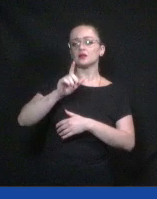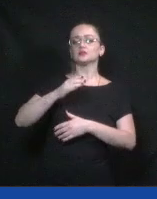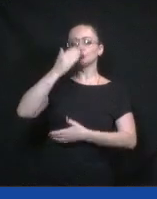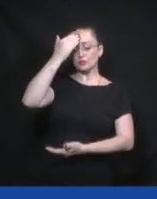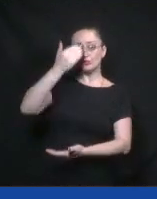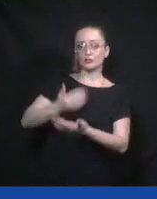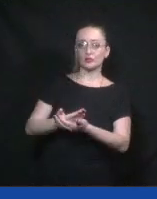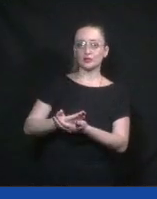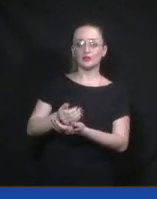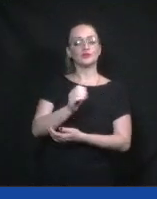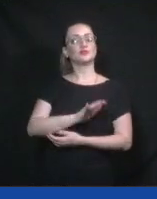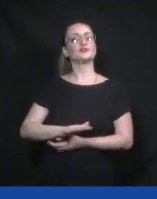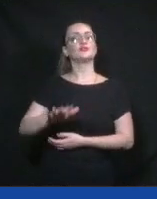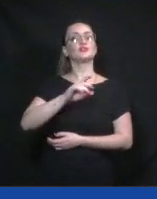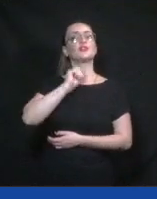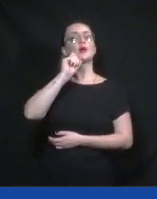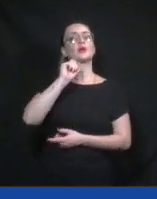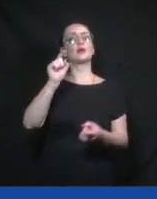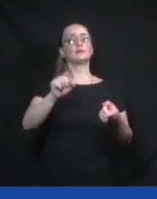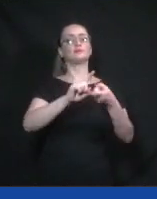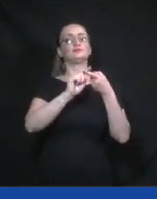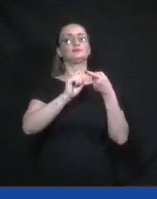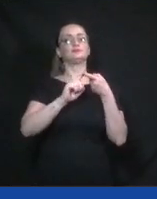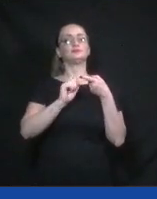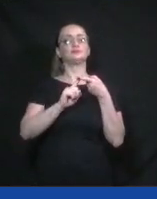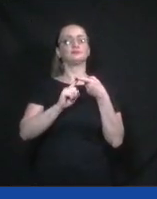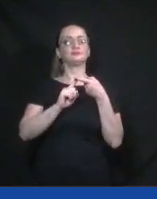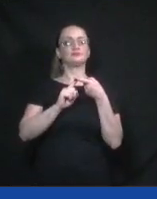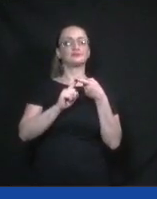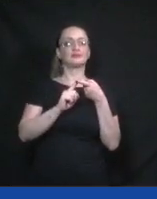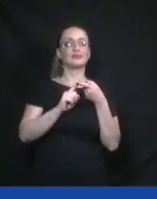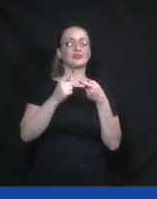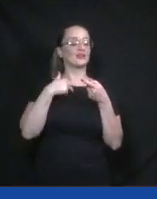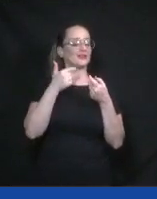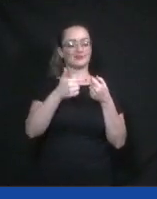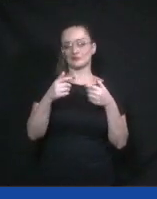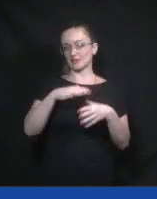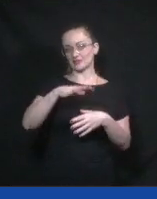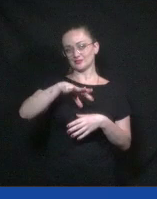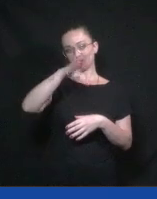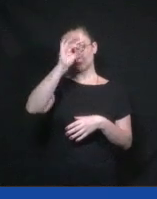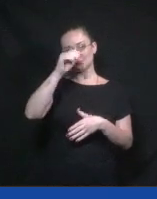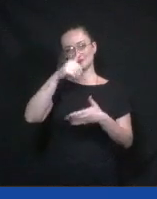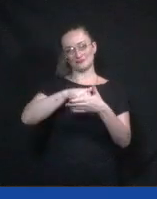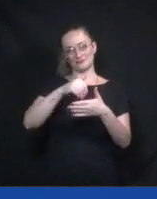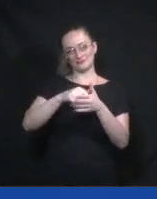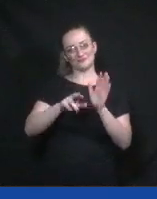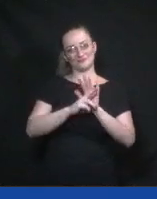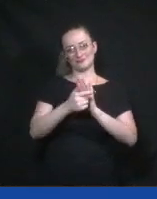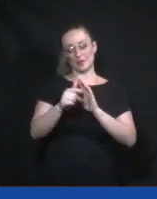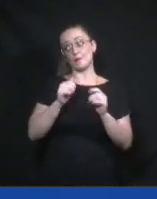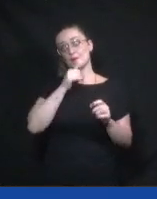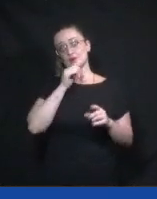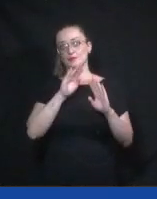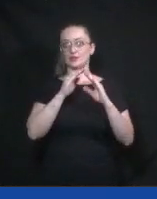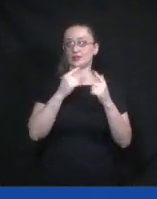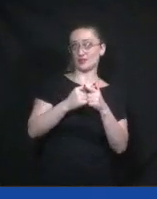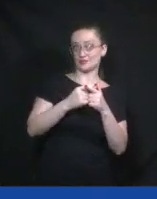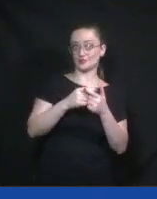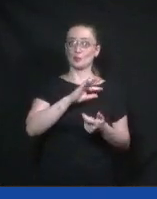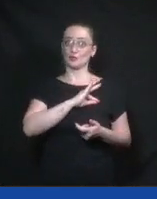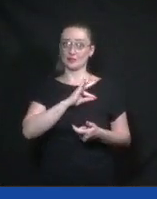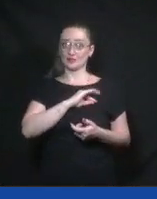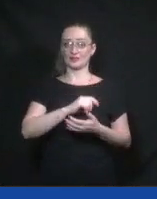confia em geral nas primeiras posições estão aquelas em que não se escolhe o representante uma igreja e polícia